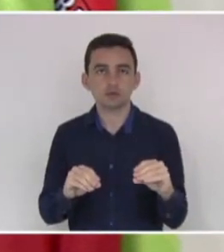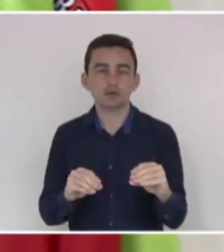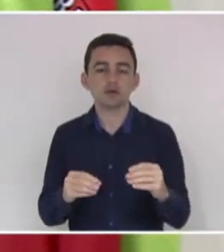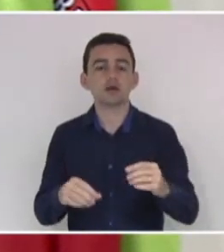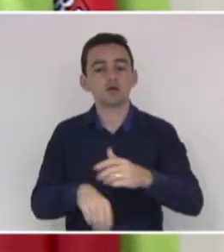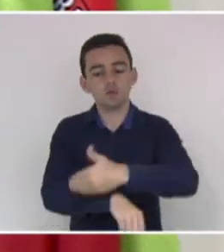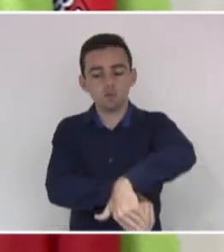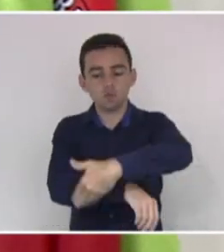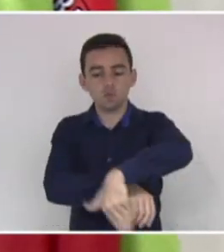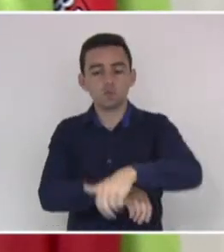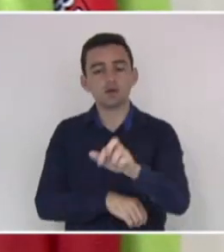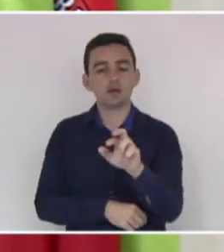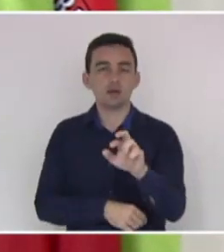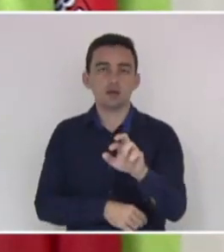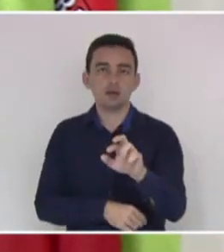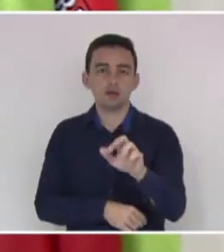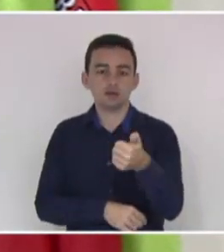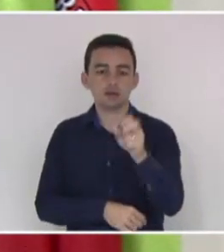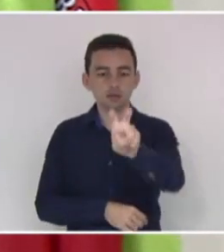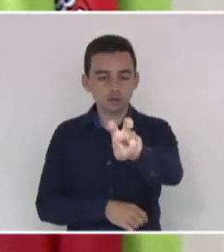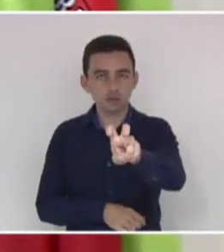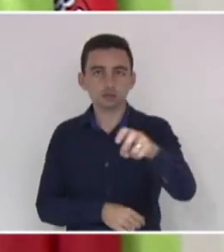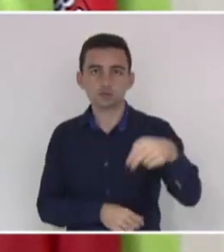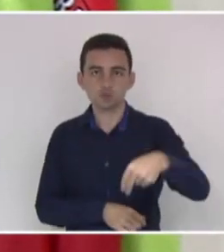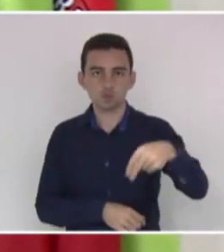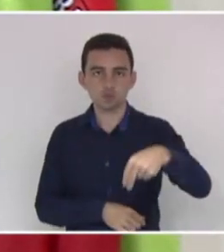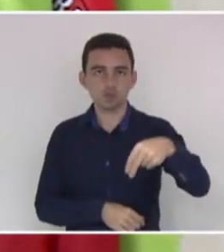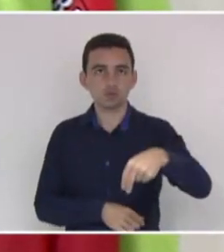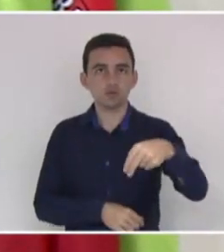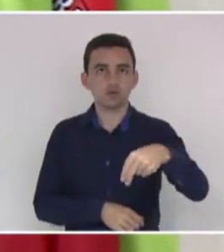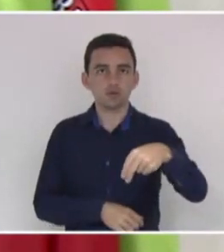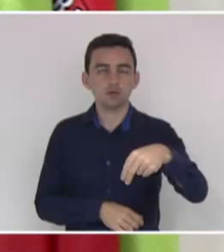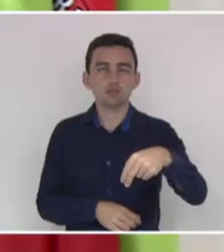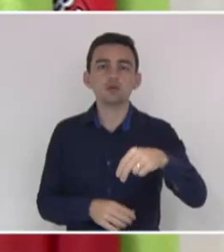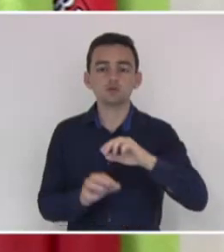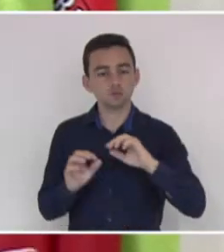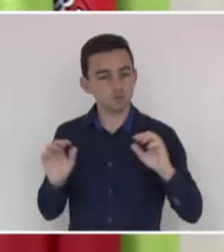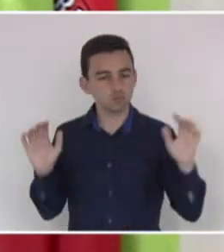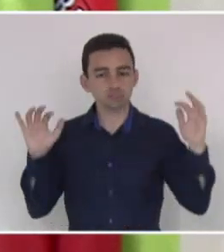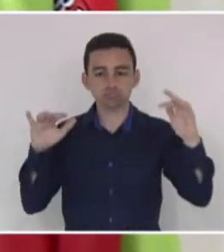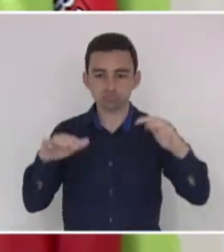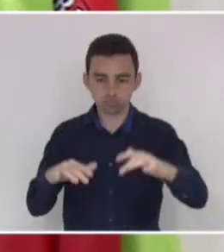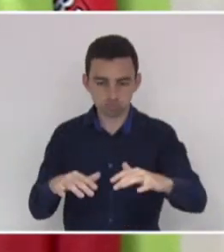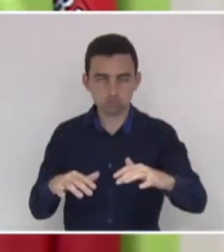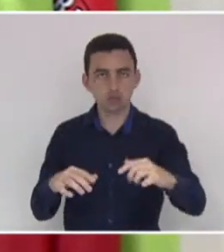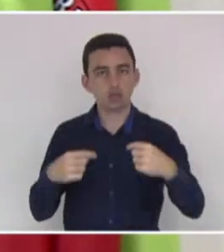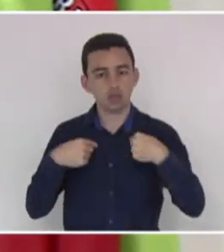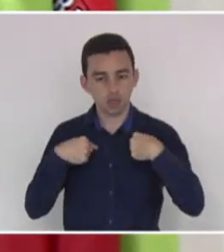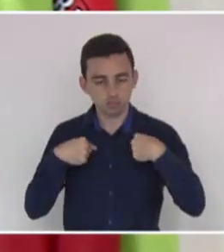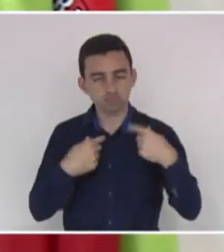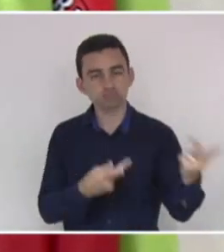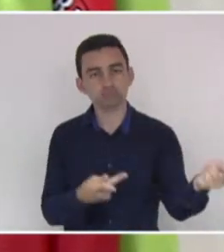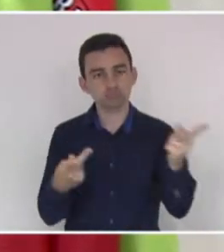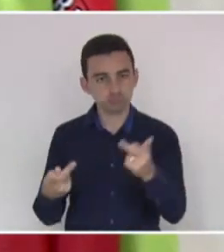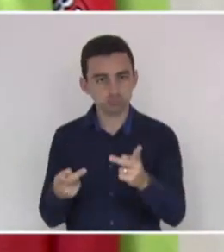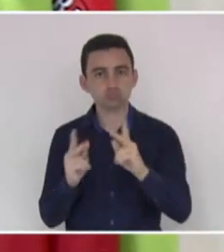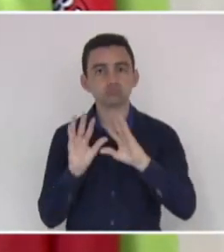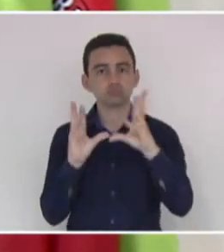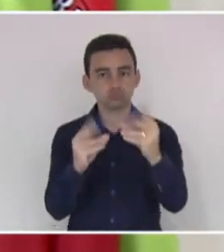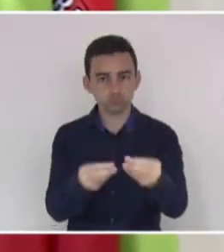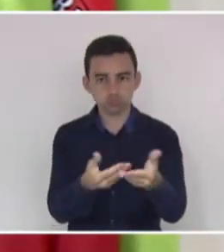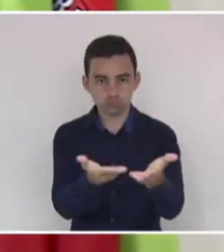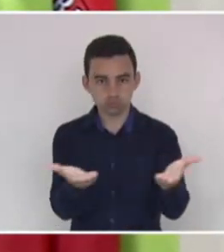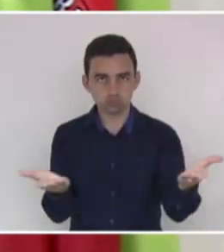15 de novembro, 485, em Joinville, fazer esta homenagem. Portanto, eu faço o convite a cada um dos